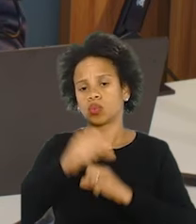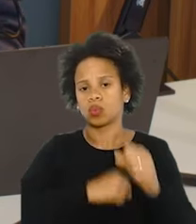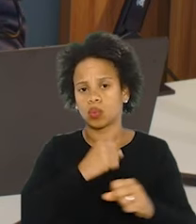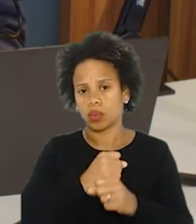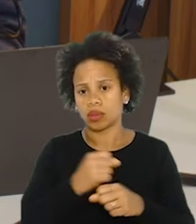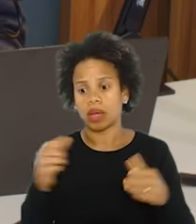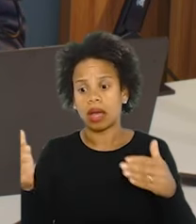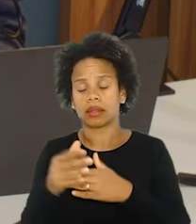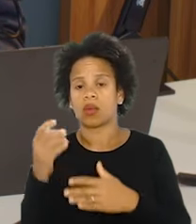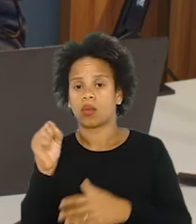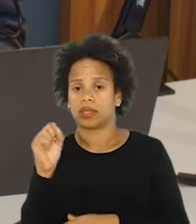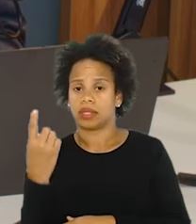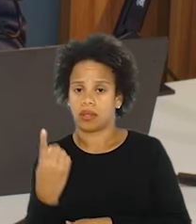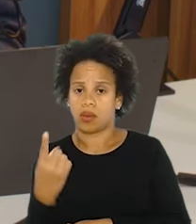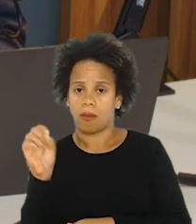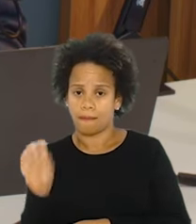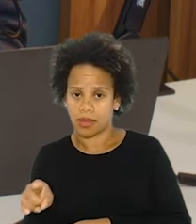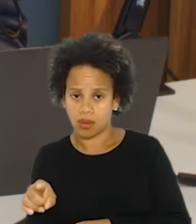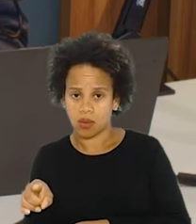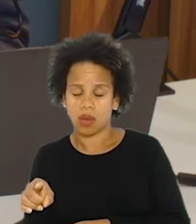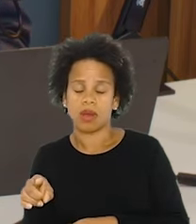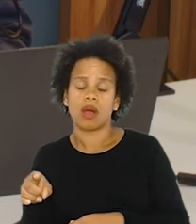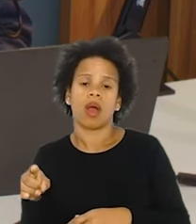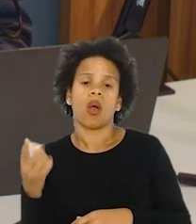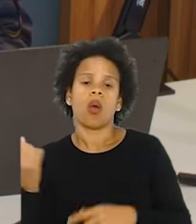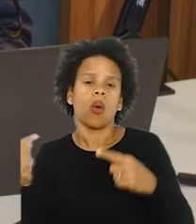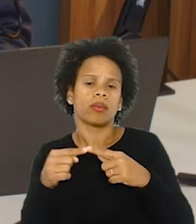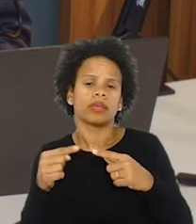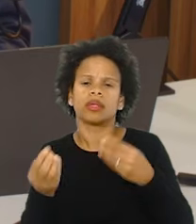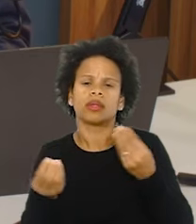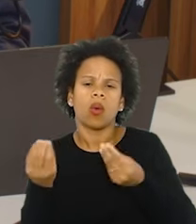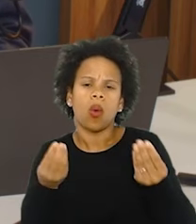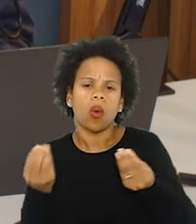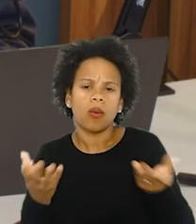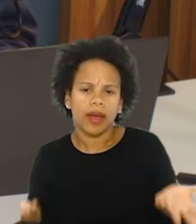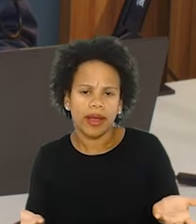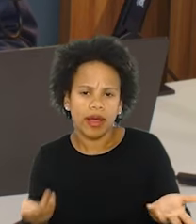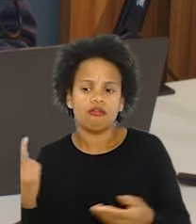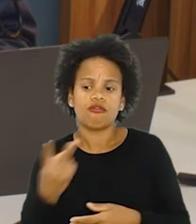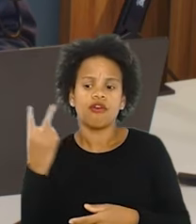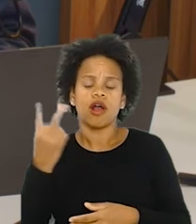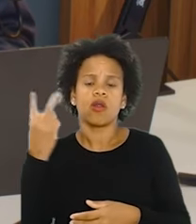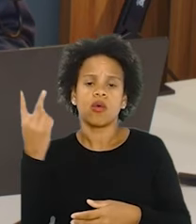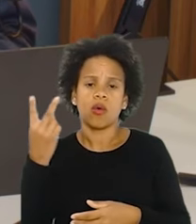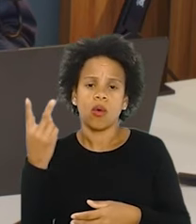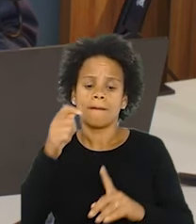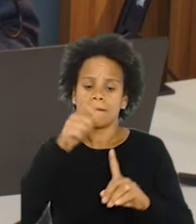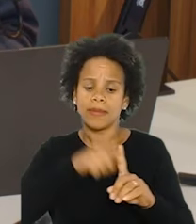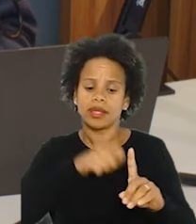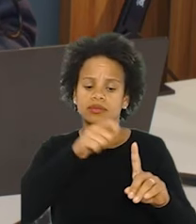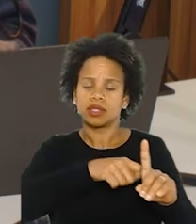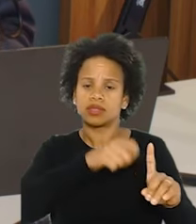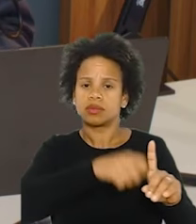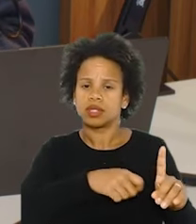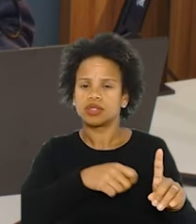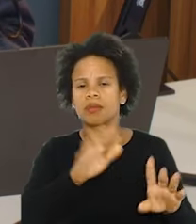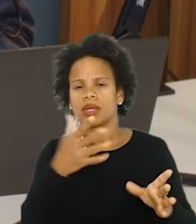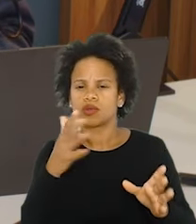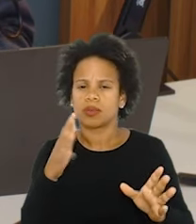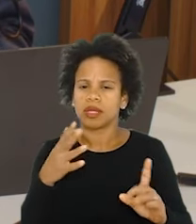chegar a 81.000 eu estou dentro da da condição Então como é que funciona eh qual é o valor né mensal que a gente pode ter por